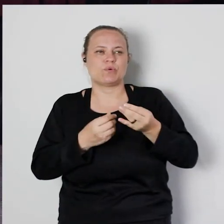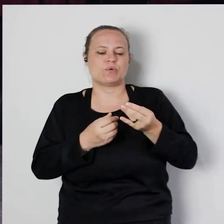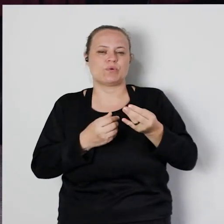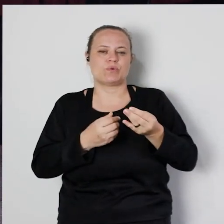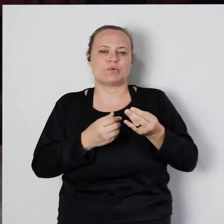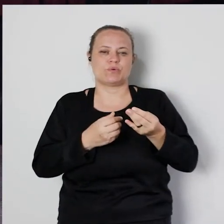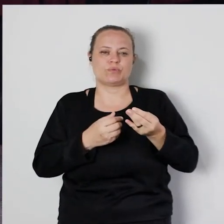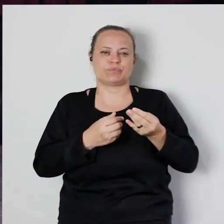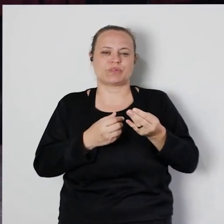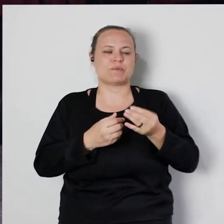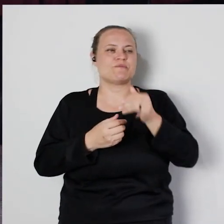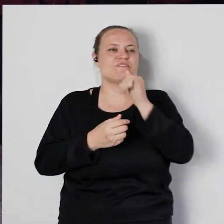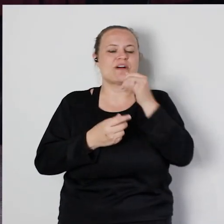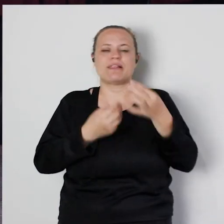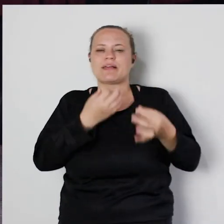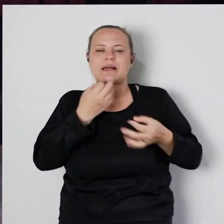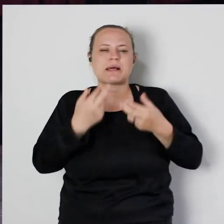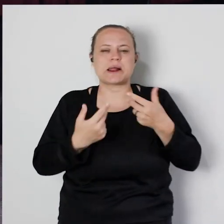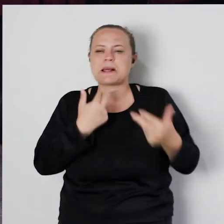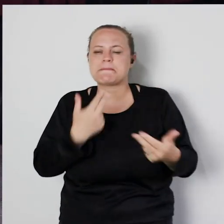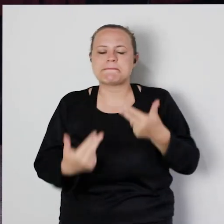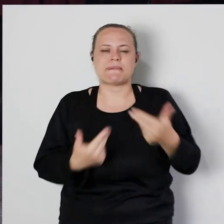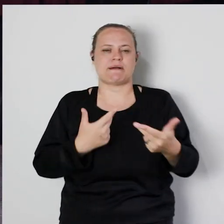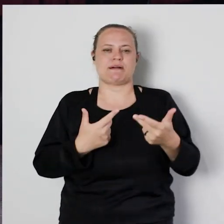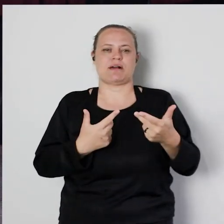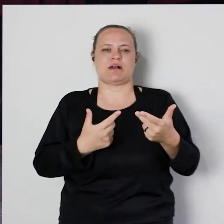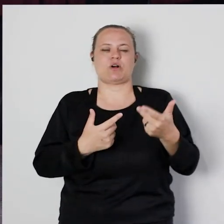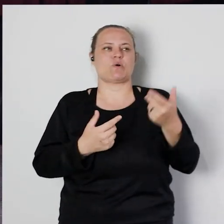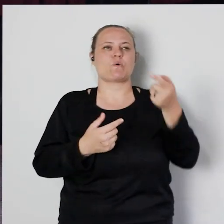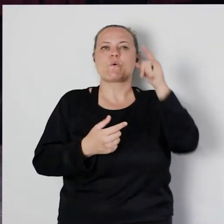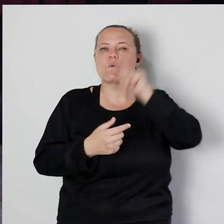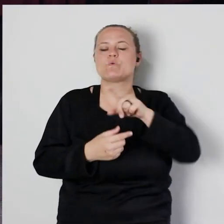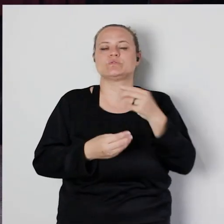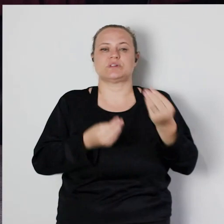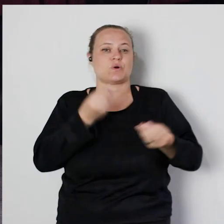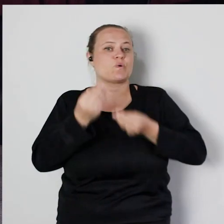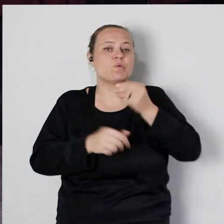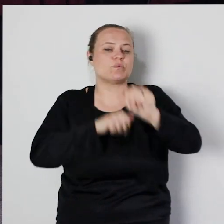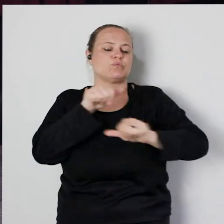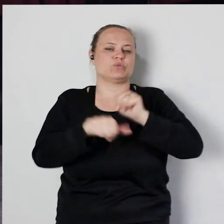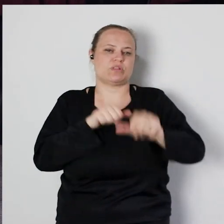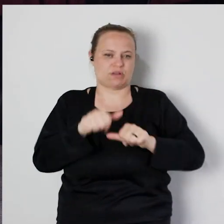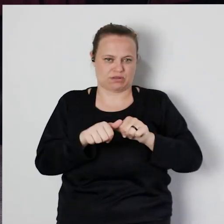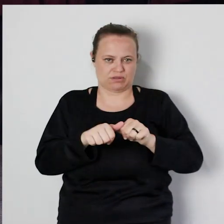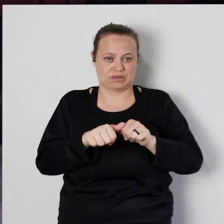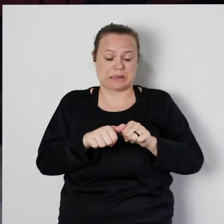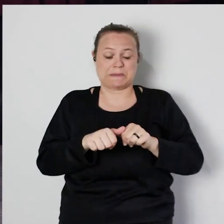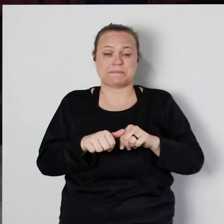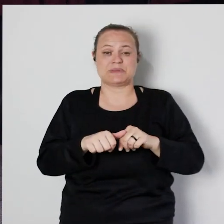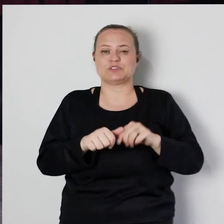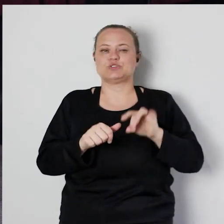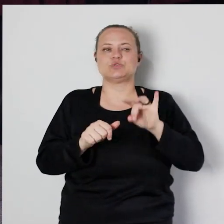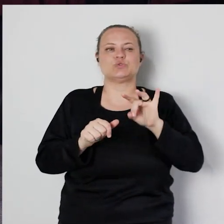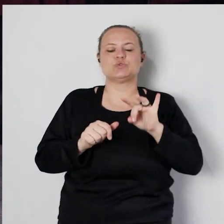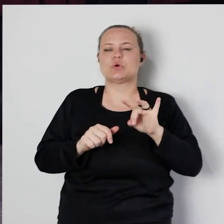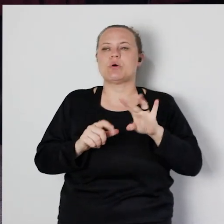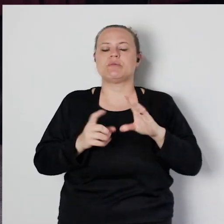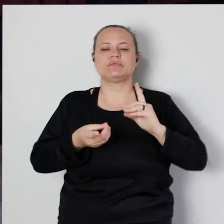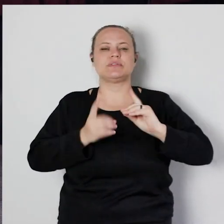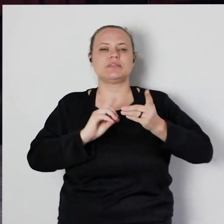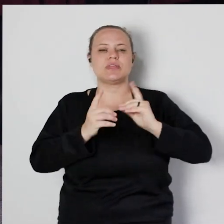própria atividade. Né? Não dá para reclamar, não dá